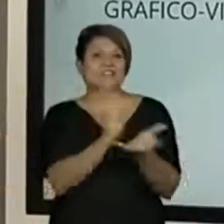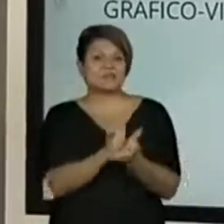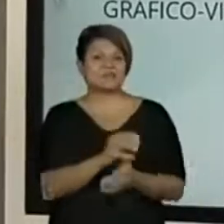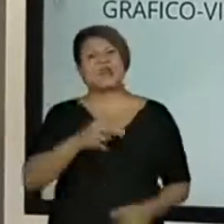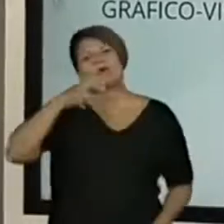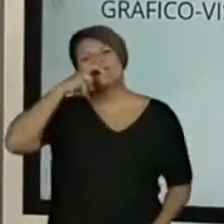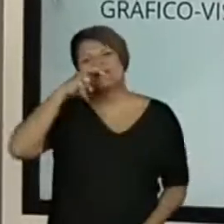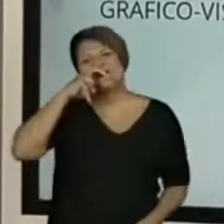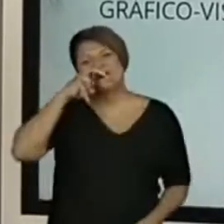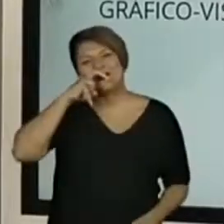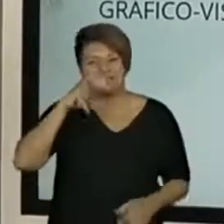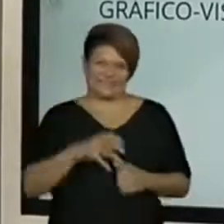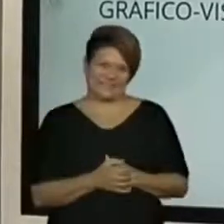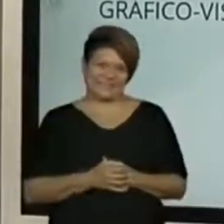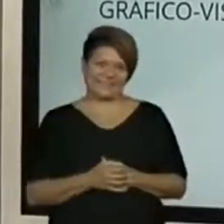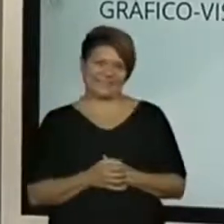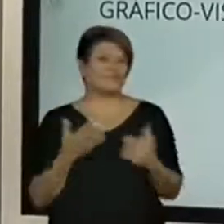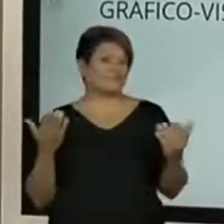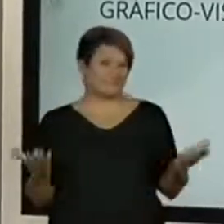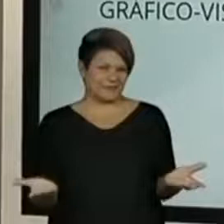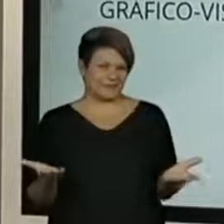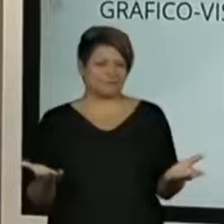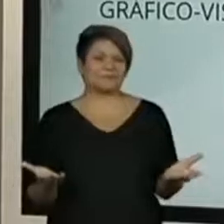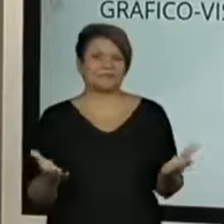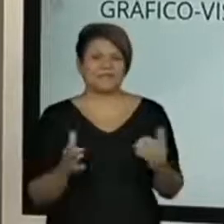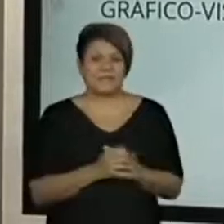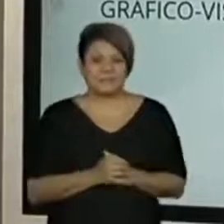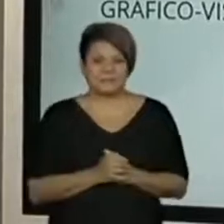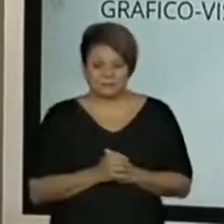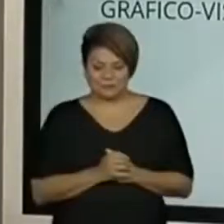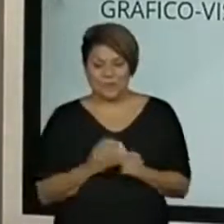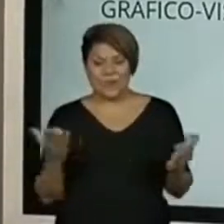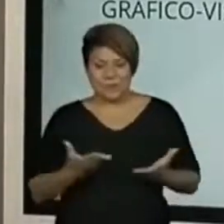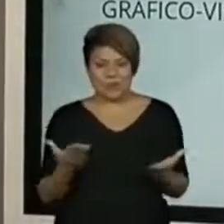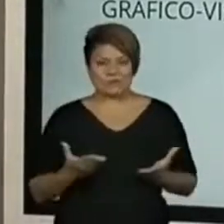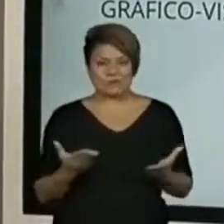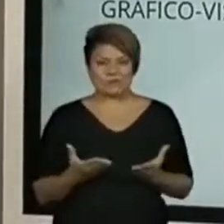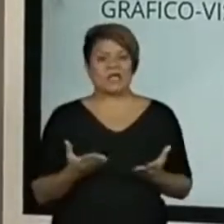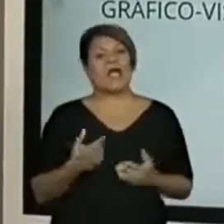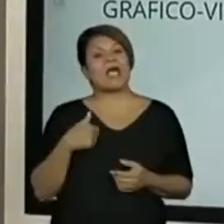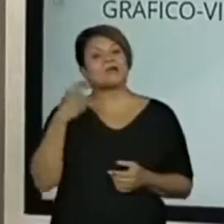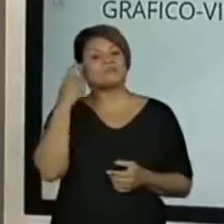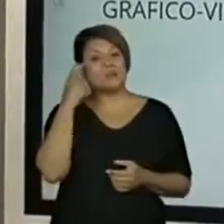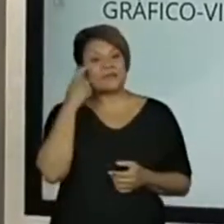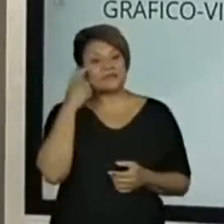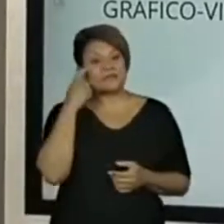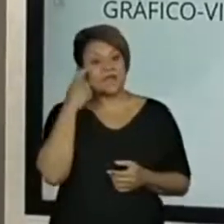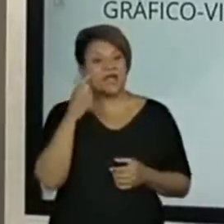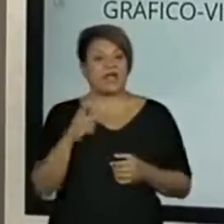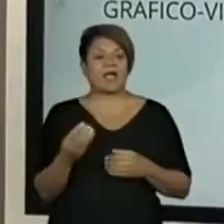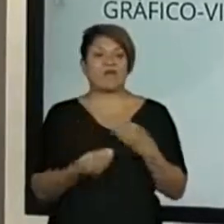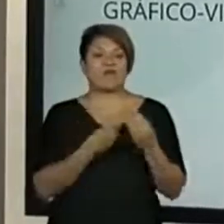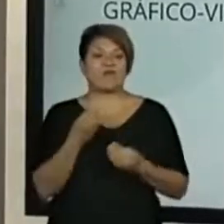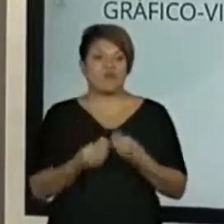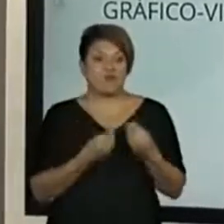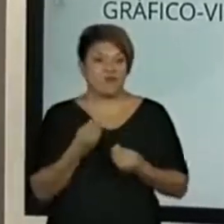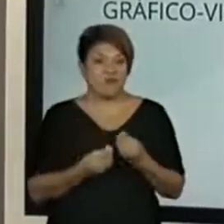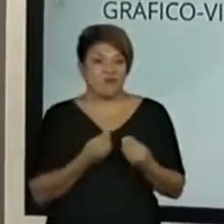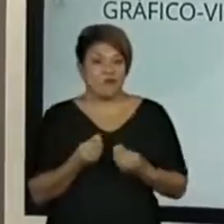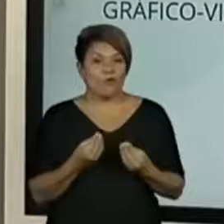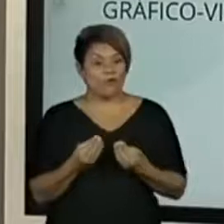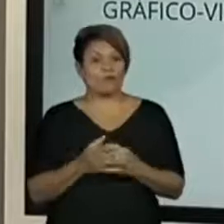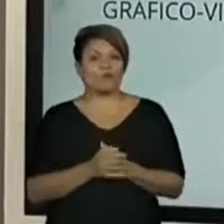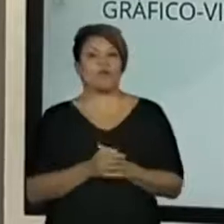a Mônica. Então, hoje a gente vai pensar, então, como esses cartunistas